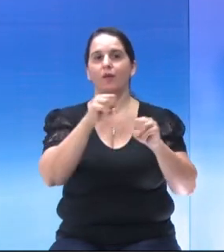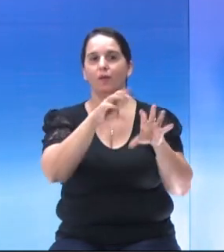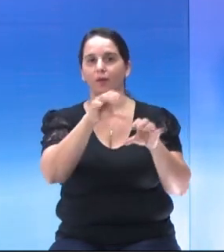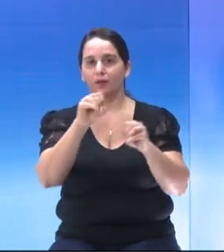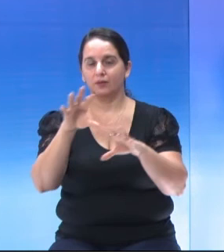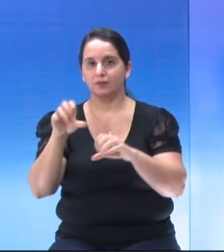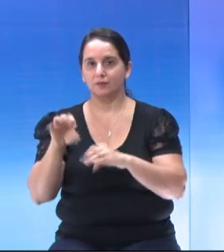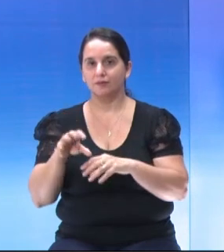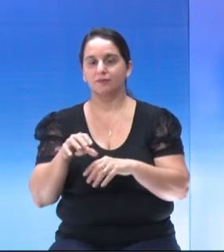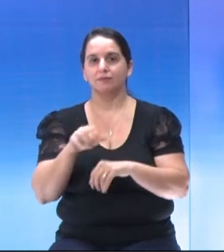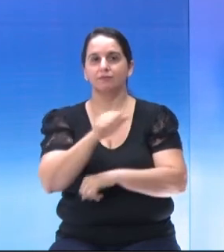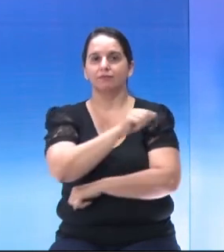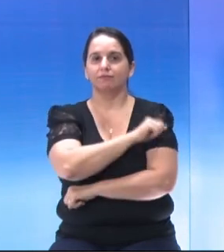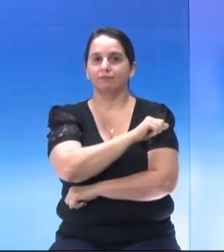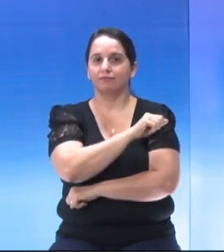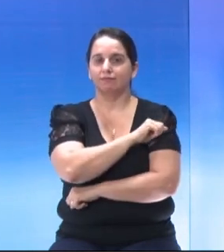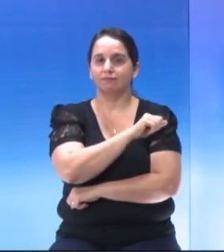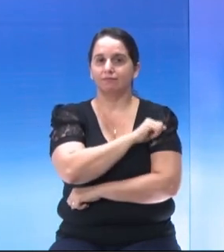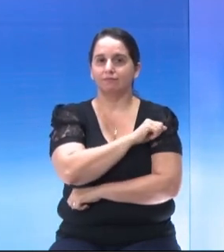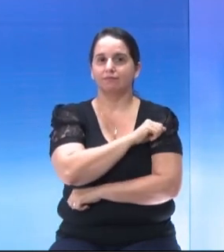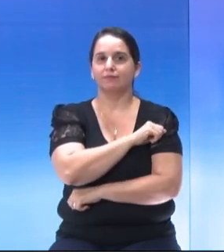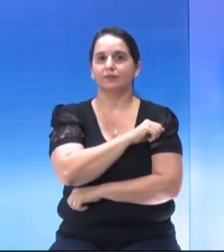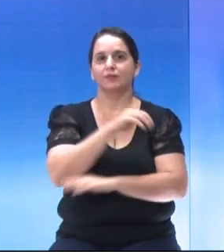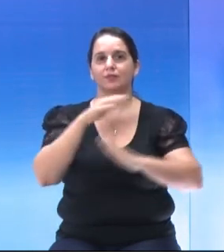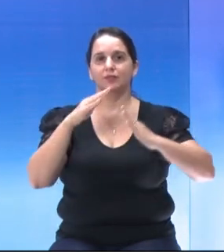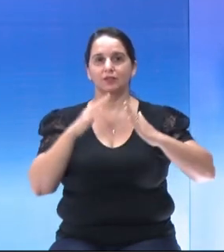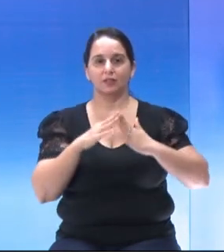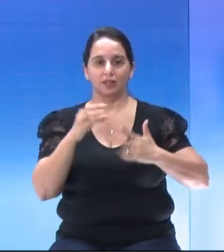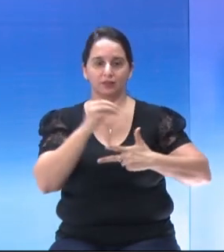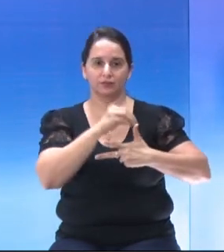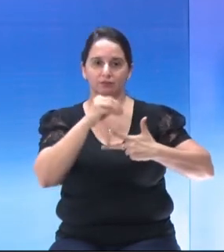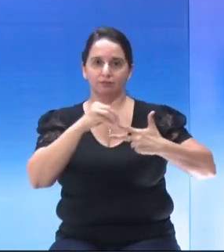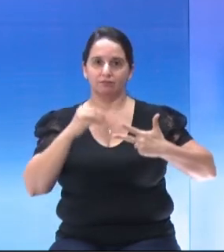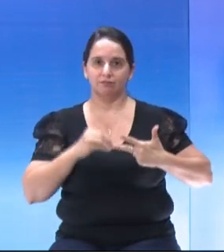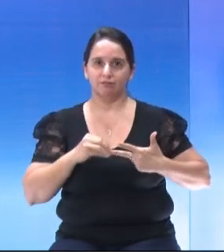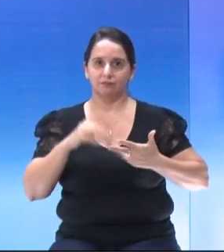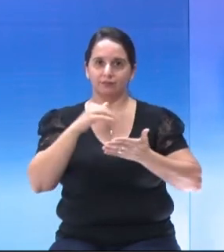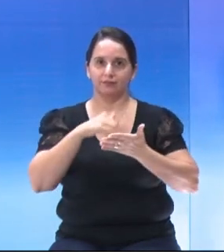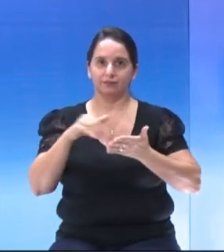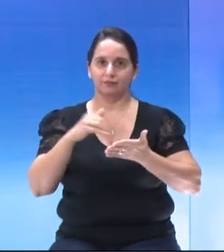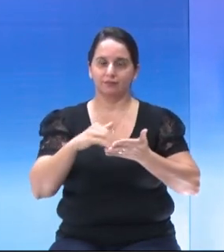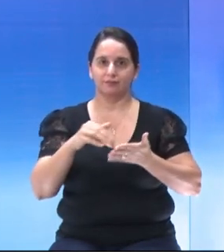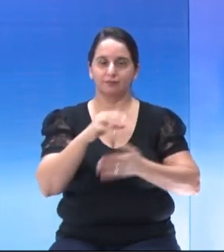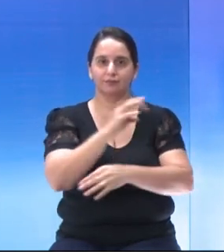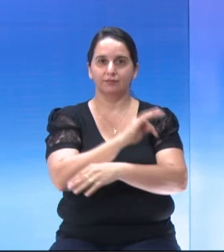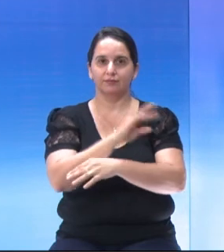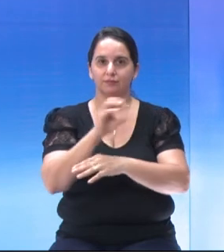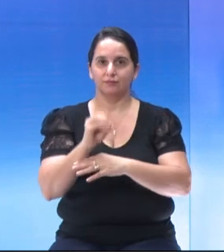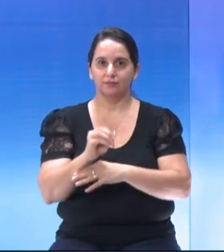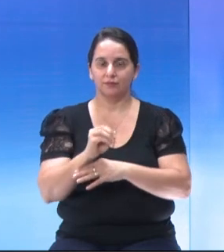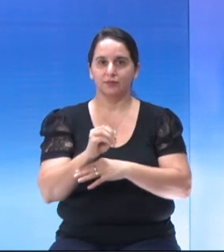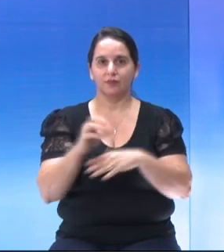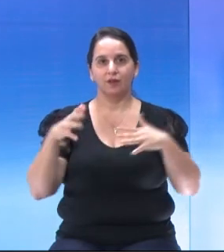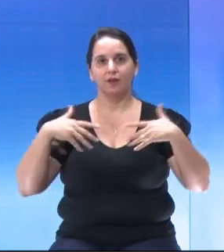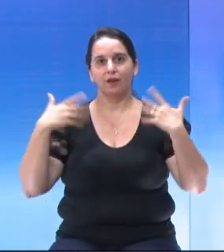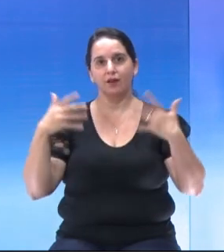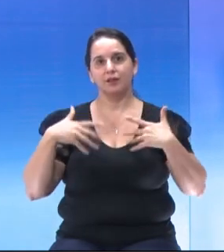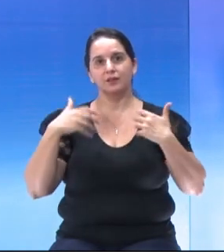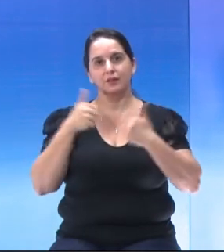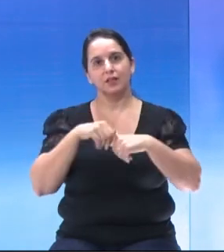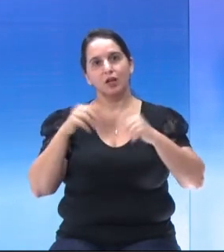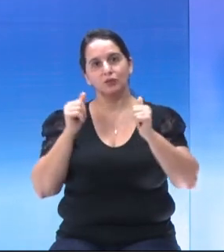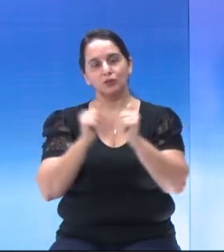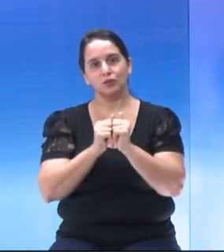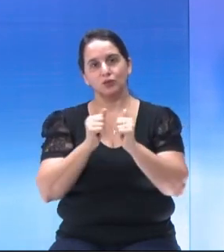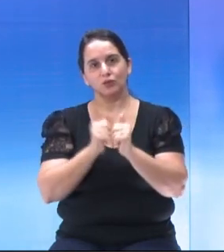profissional, educacional, aqui nesse programa Tô de Casa no Enem, da Secretaria de Educação do Estado do Tocantins. É uma alegria